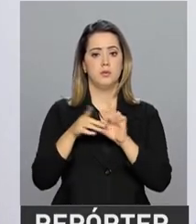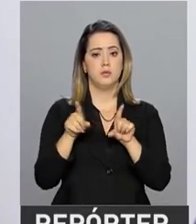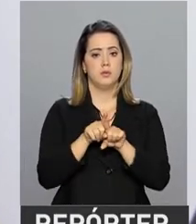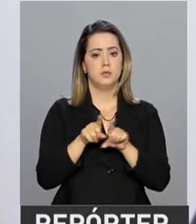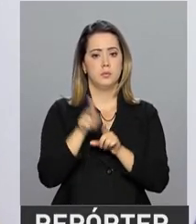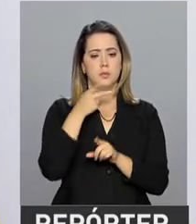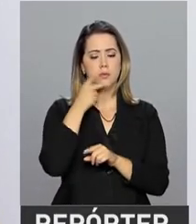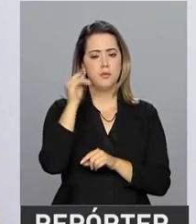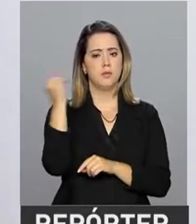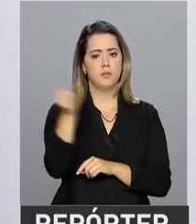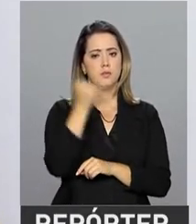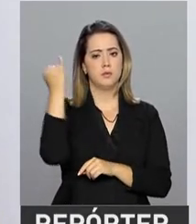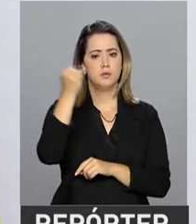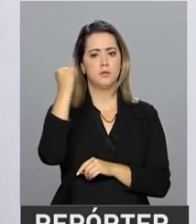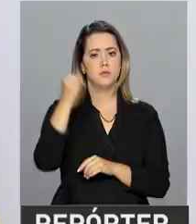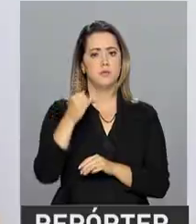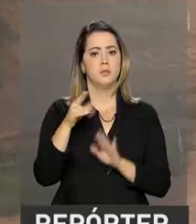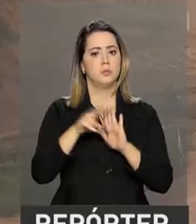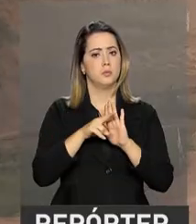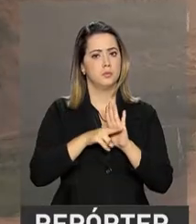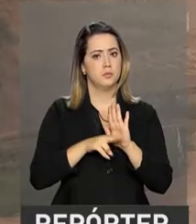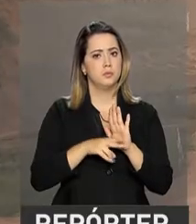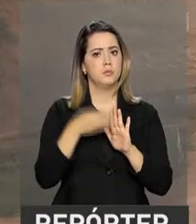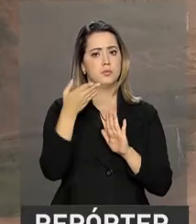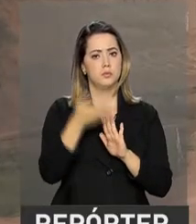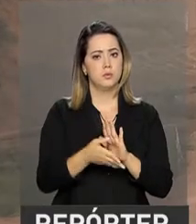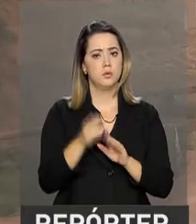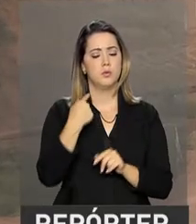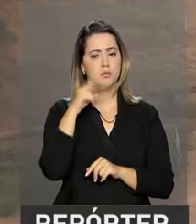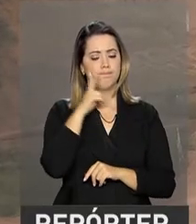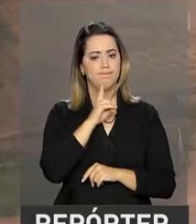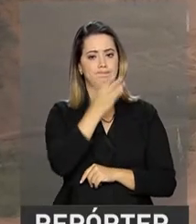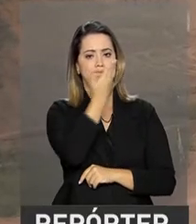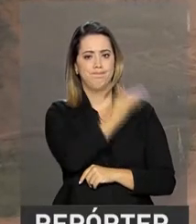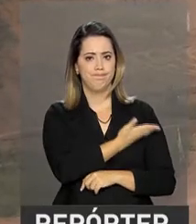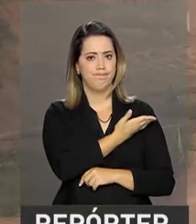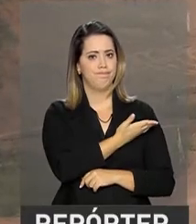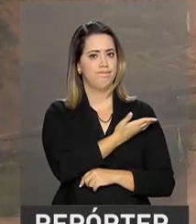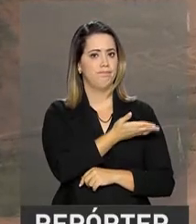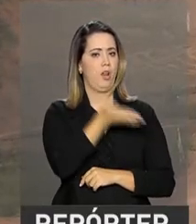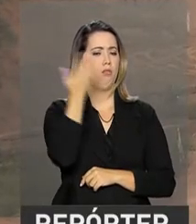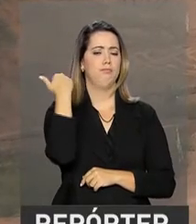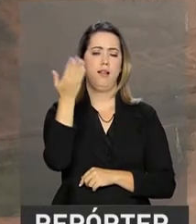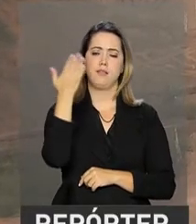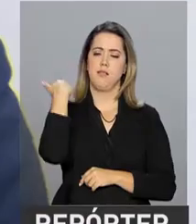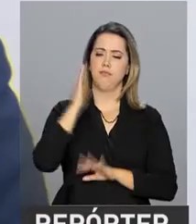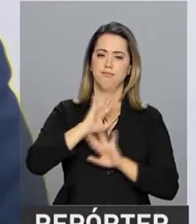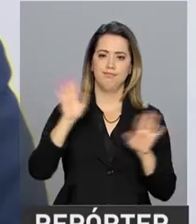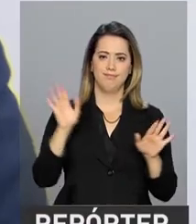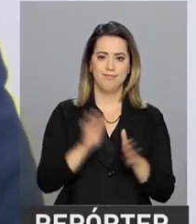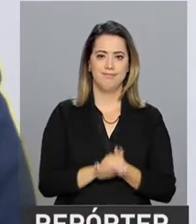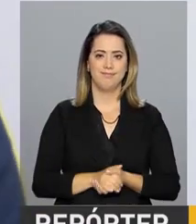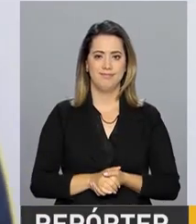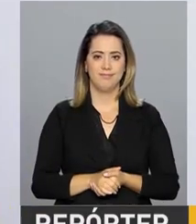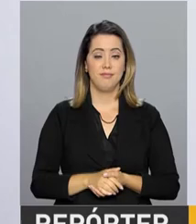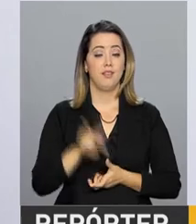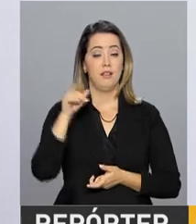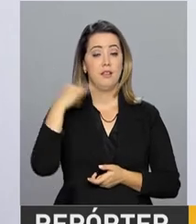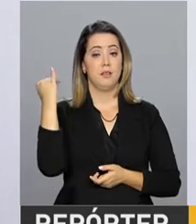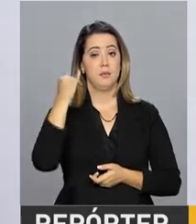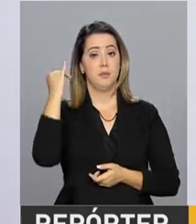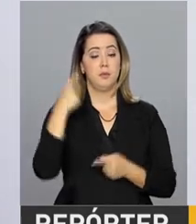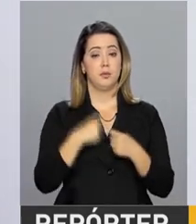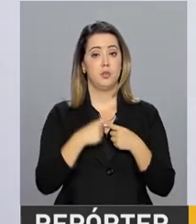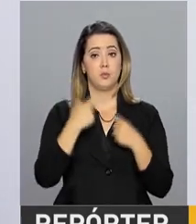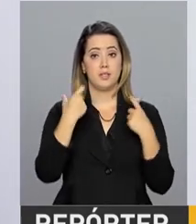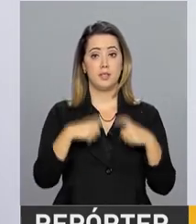destacou a importância da medida para que imagens como essas se que no passado foi fundamental porque esta região